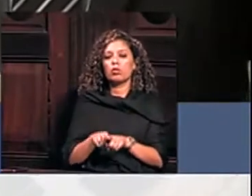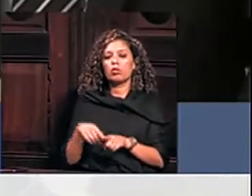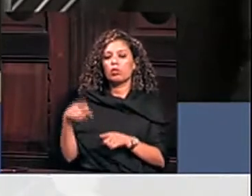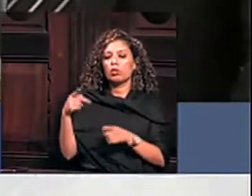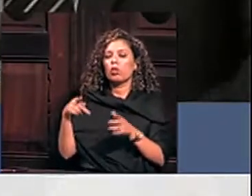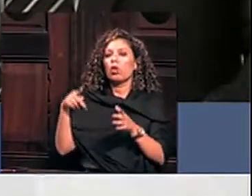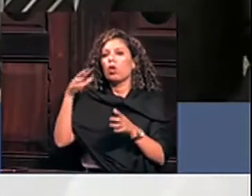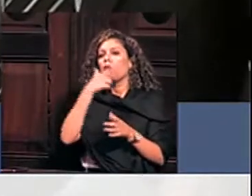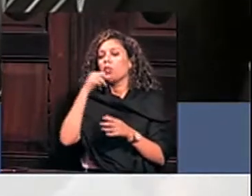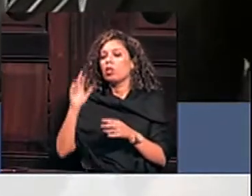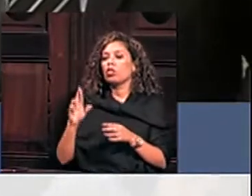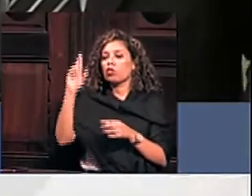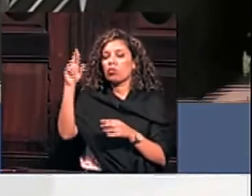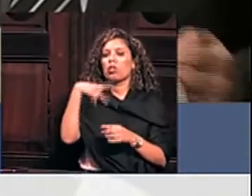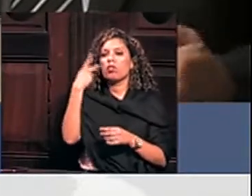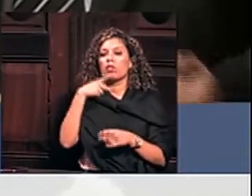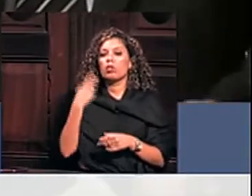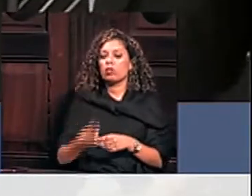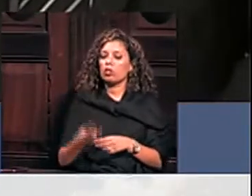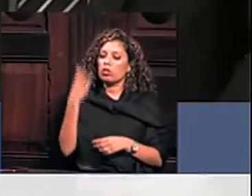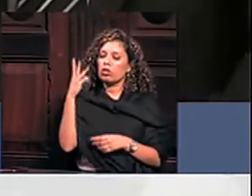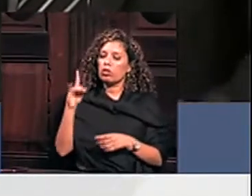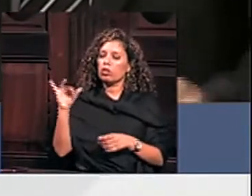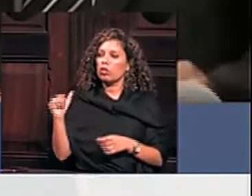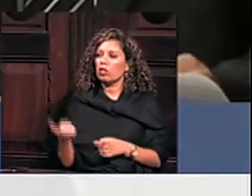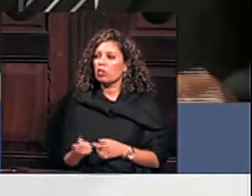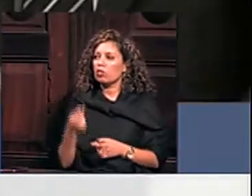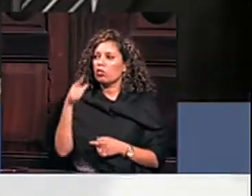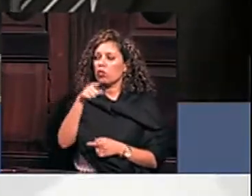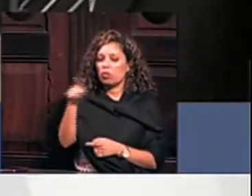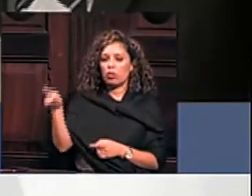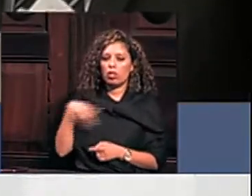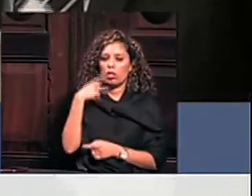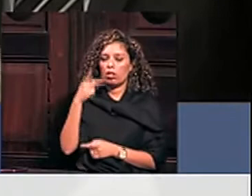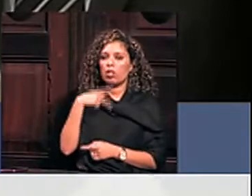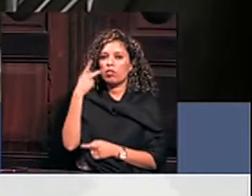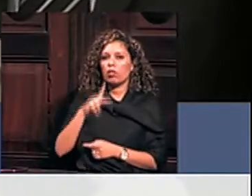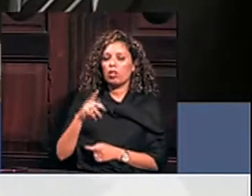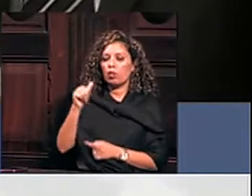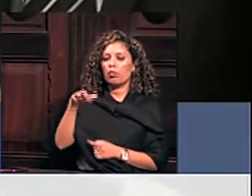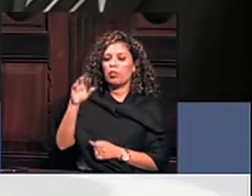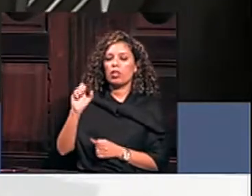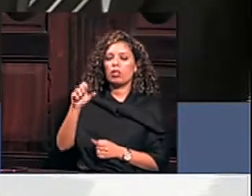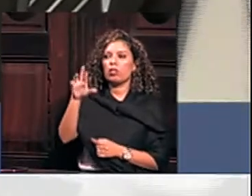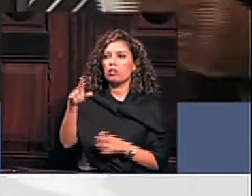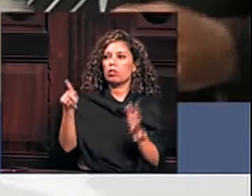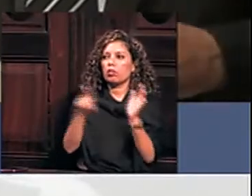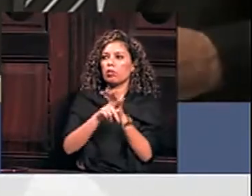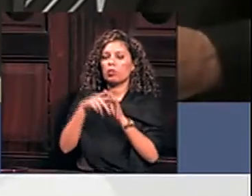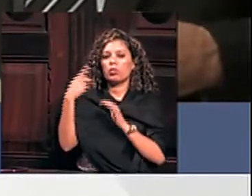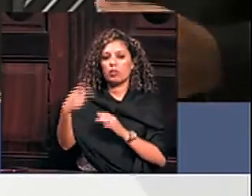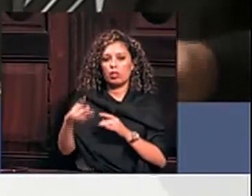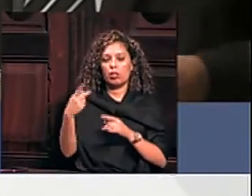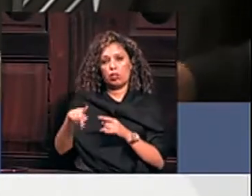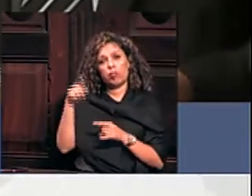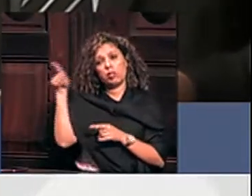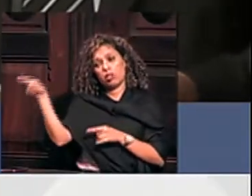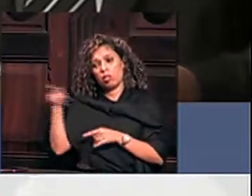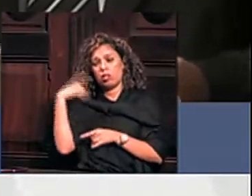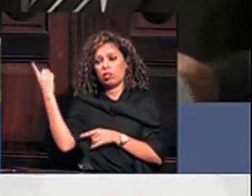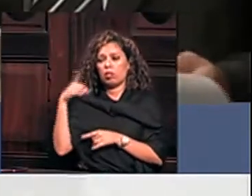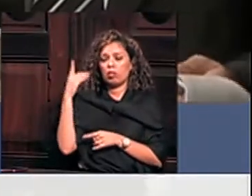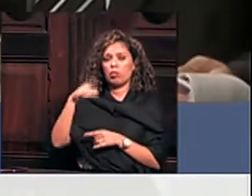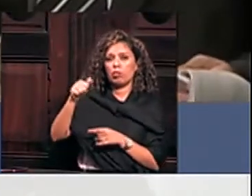em 3 dias ele conclui o parecer dele. Então o deputado Paulo Ramos